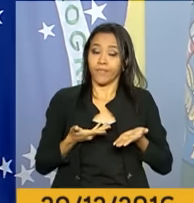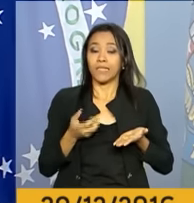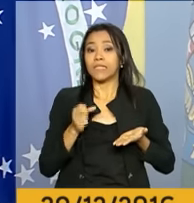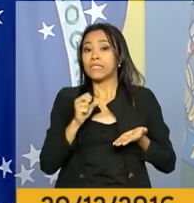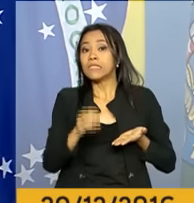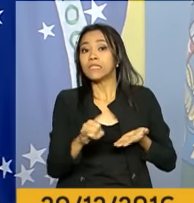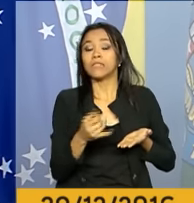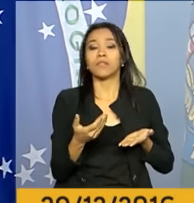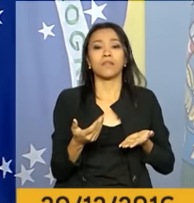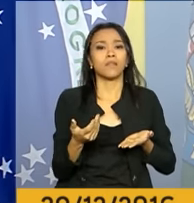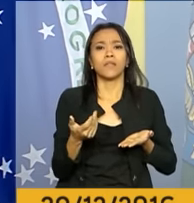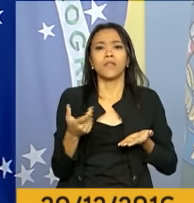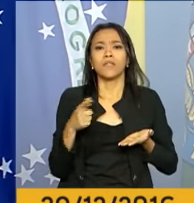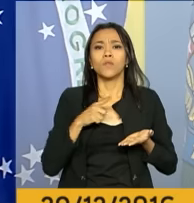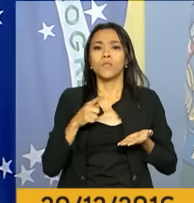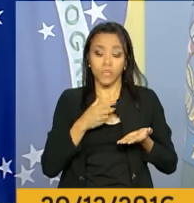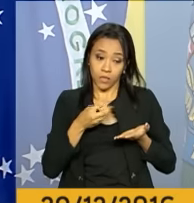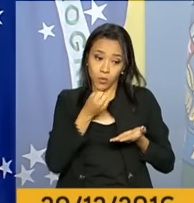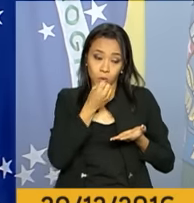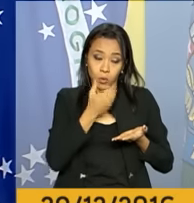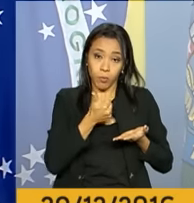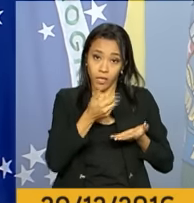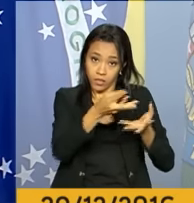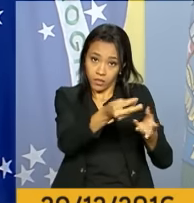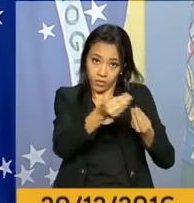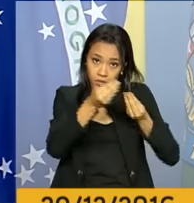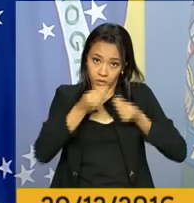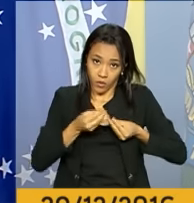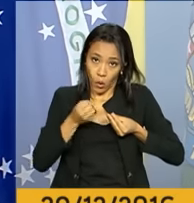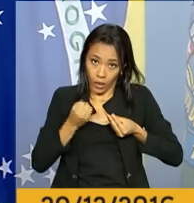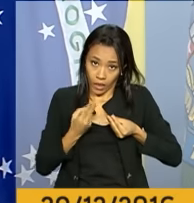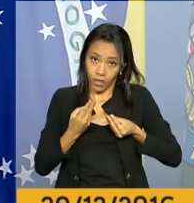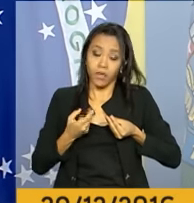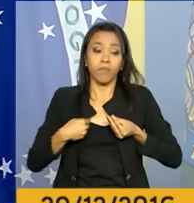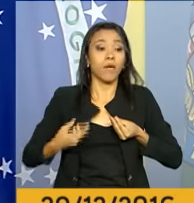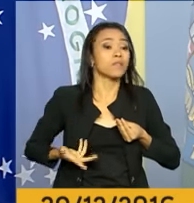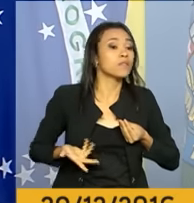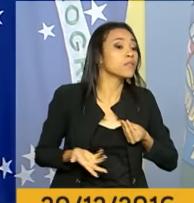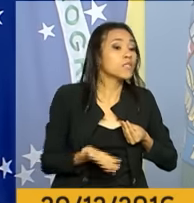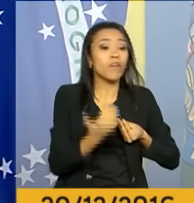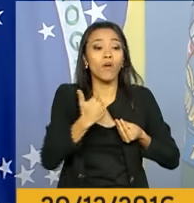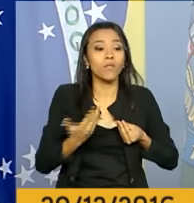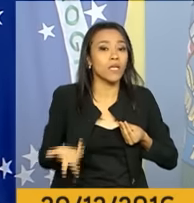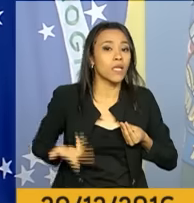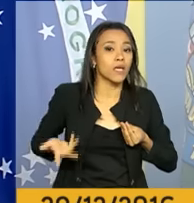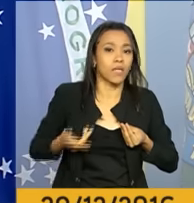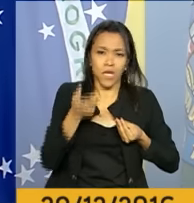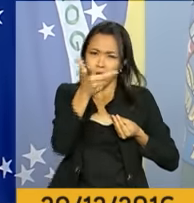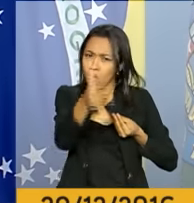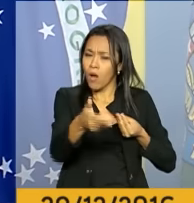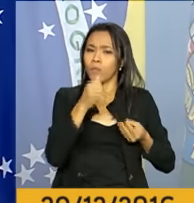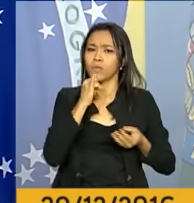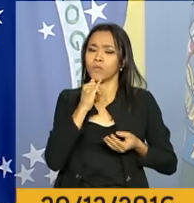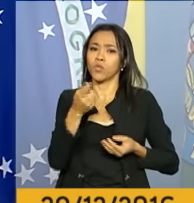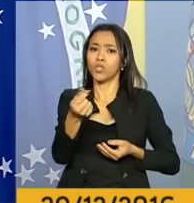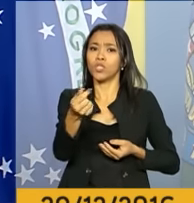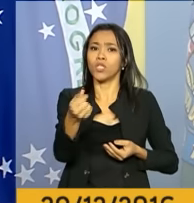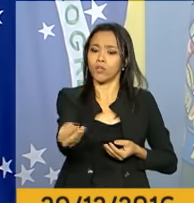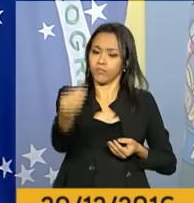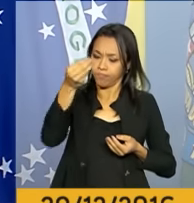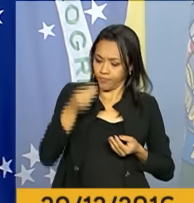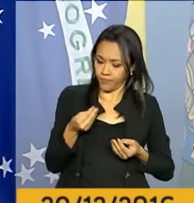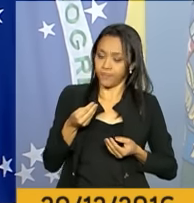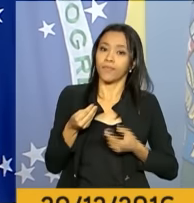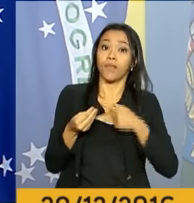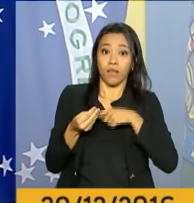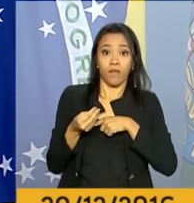houver contrapartida quando você entrega um dinheiro para o estato aquilo serve para uma